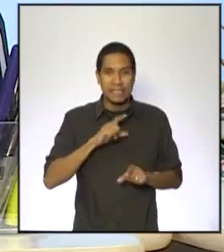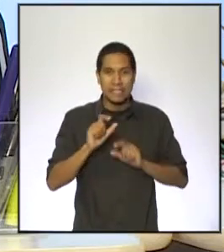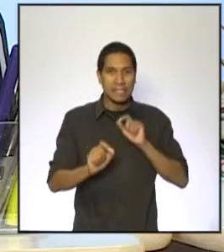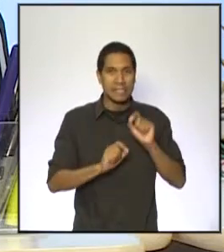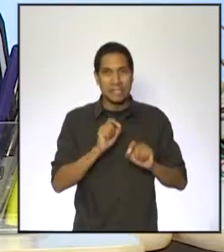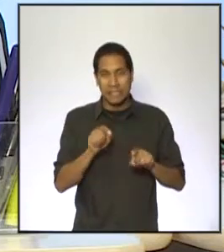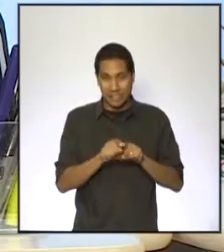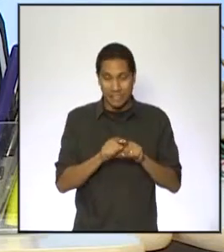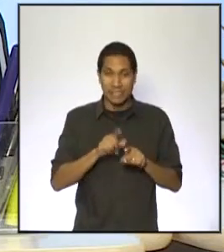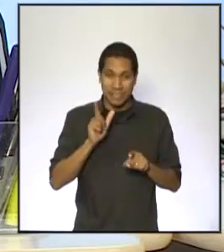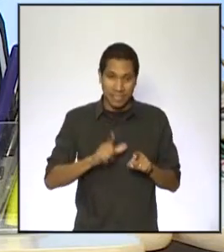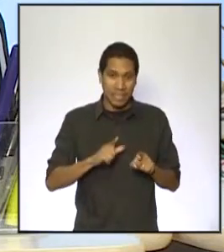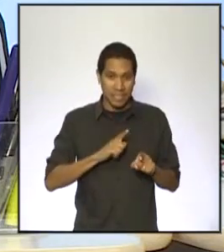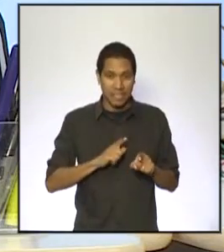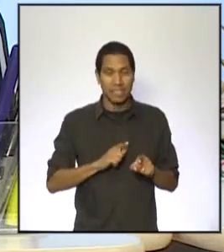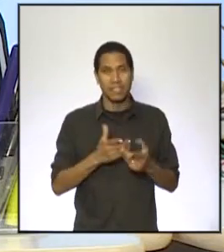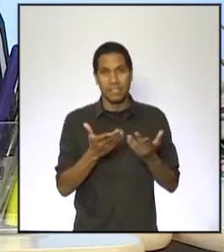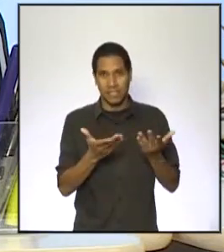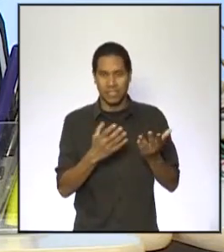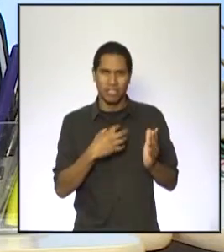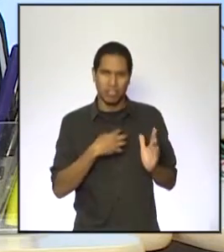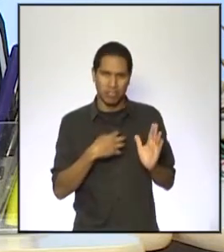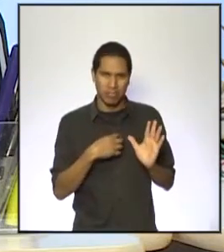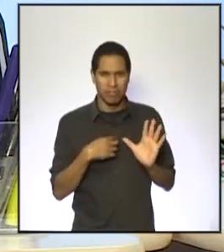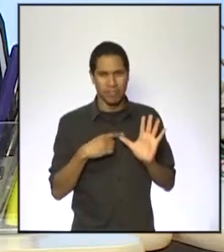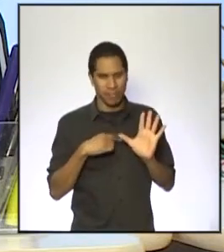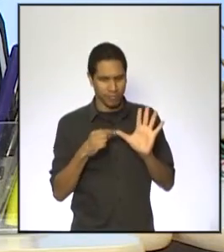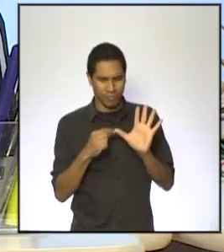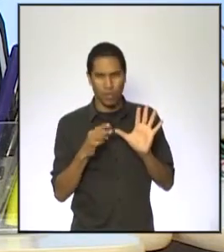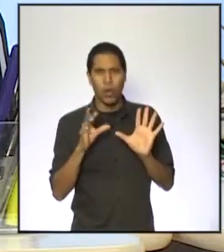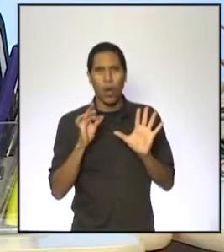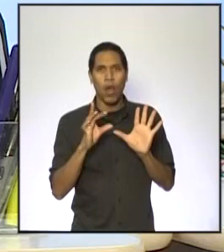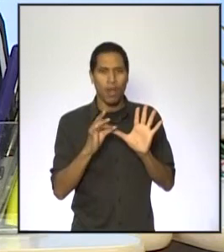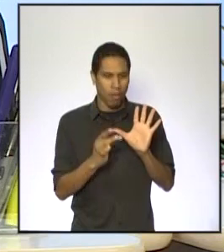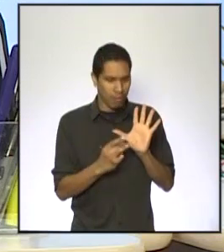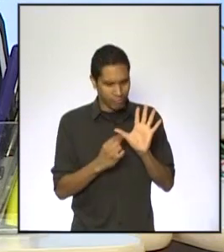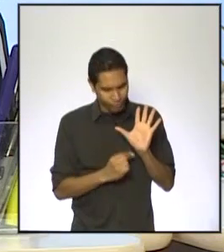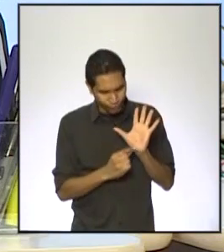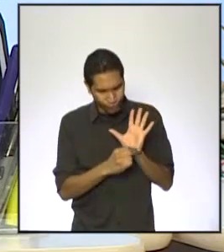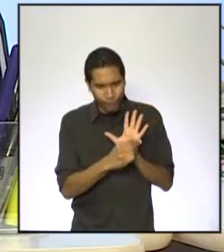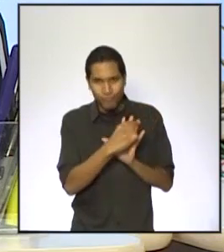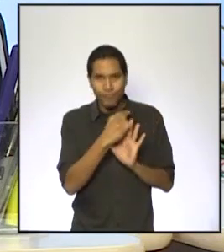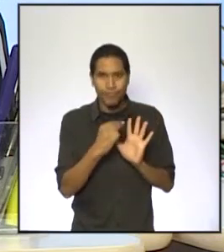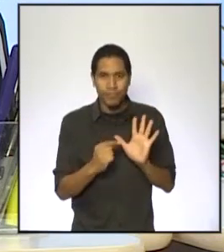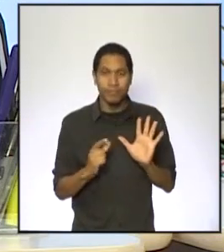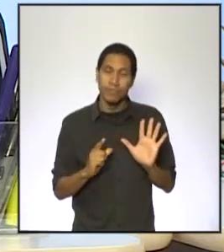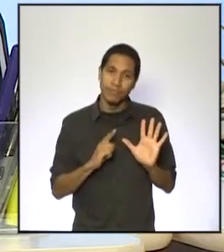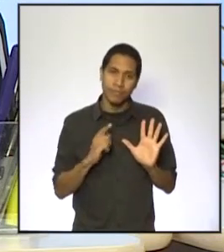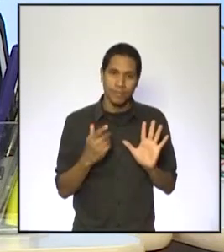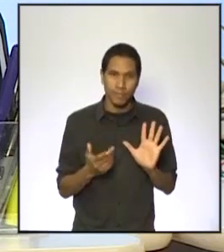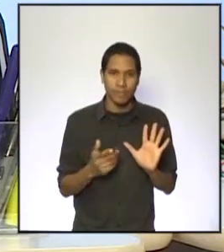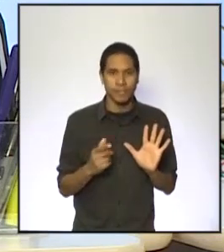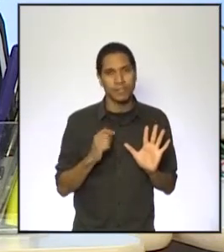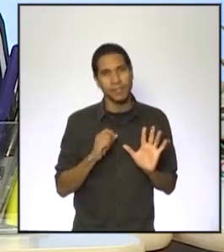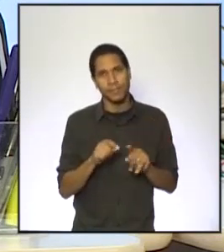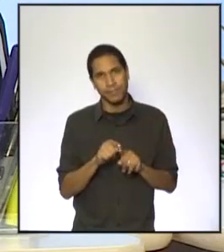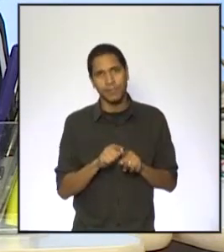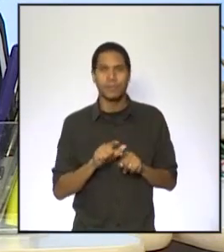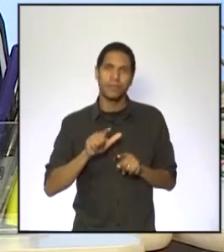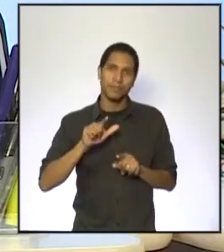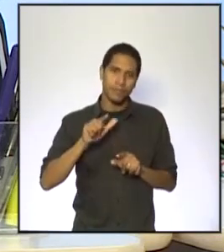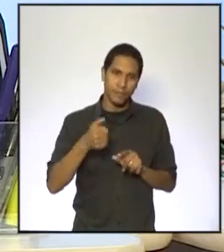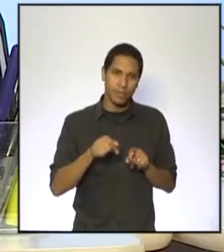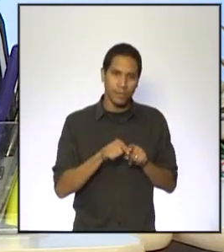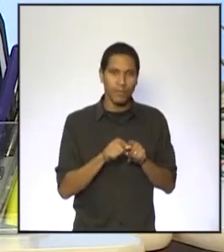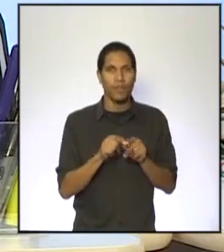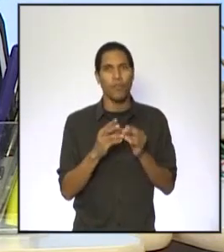essas rebarbas mesmo. É super natural. Porque na medida que a cola ela vai soltando,